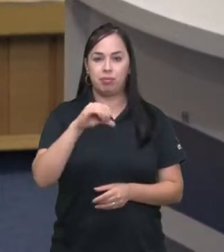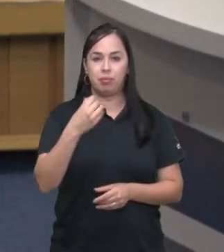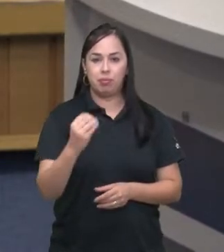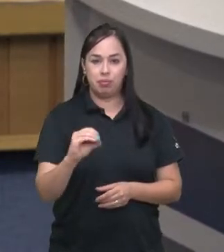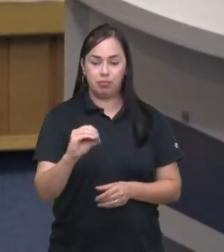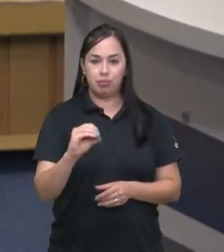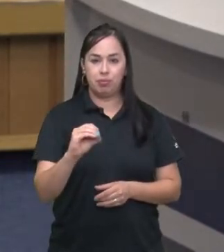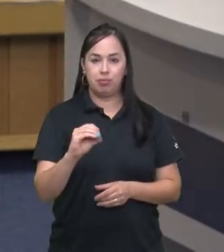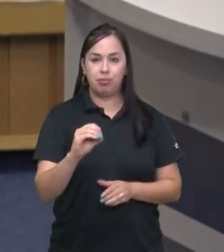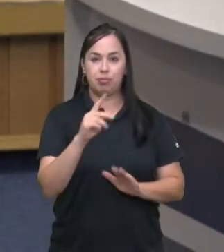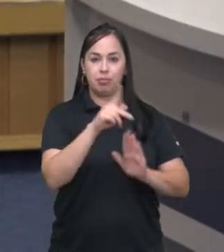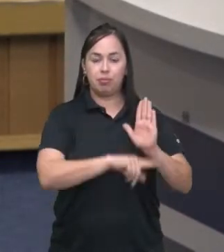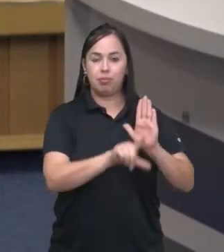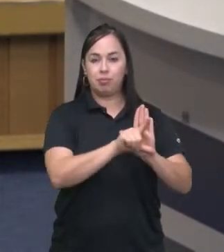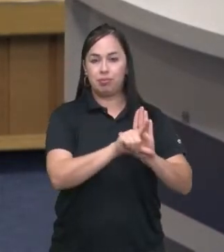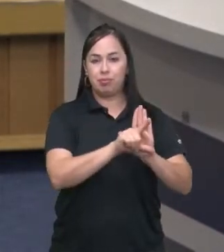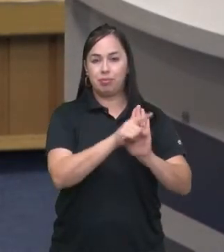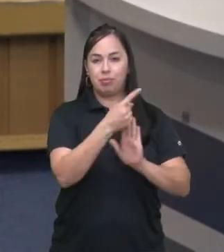3790/2022, projeto de lei número